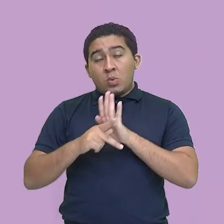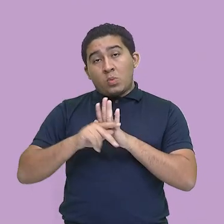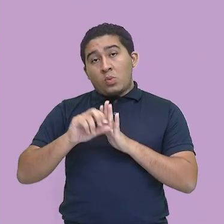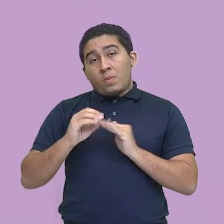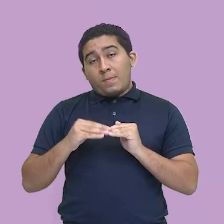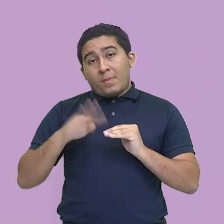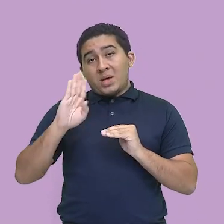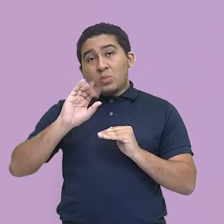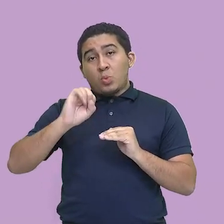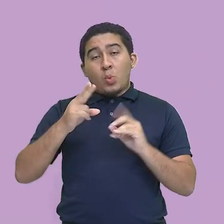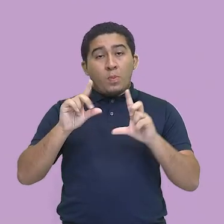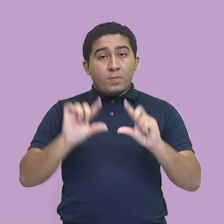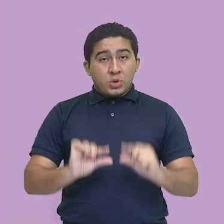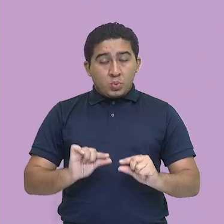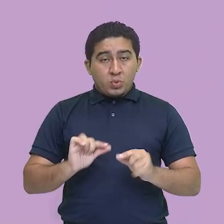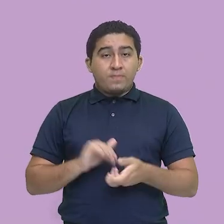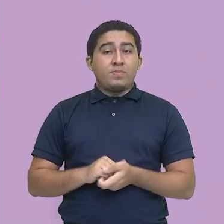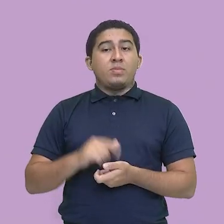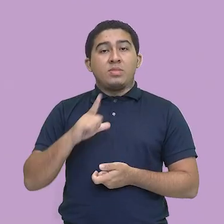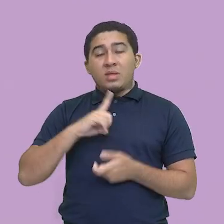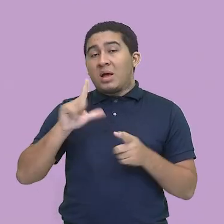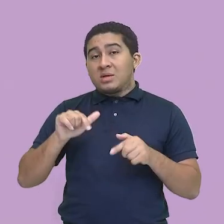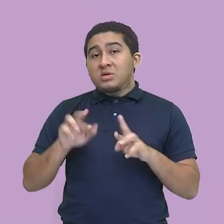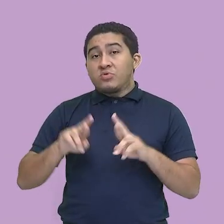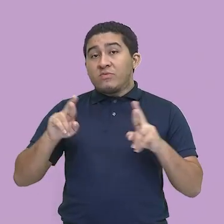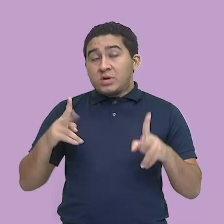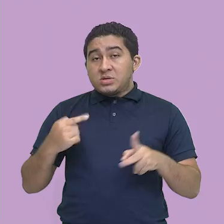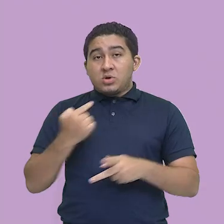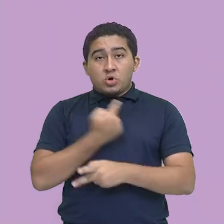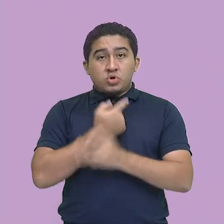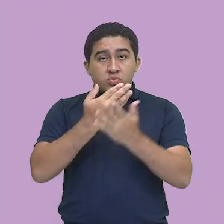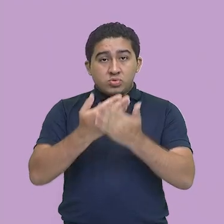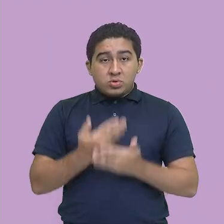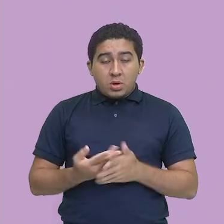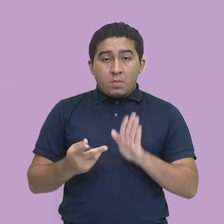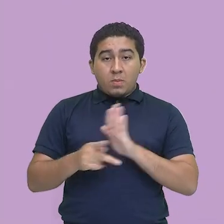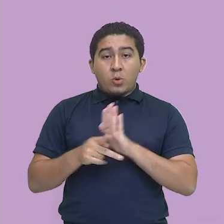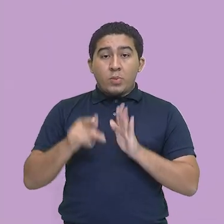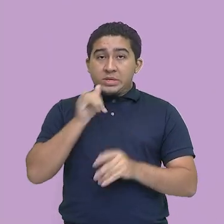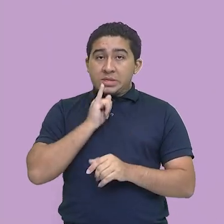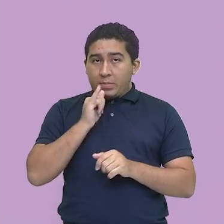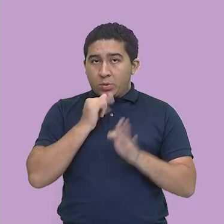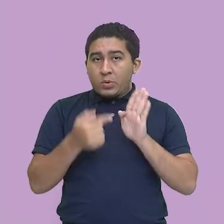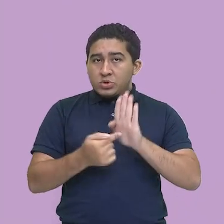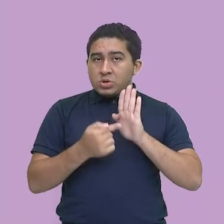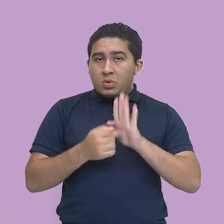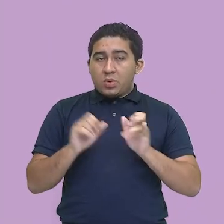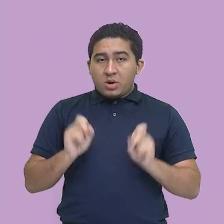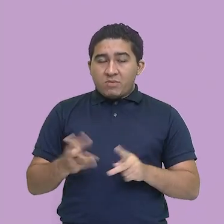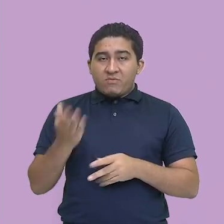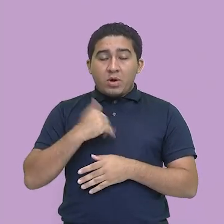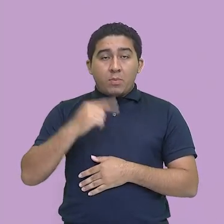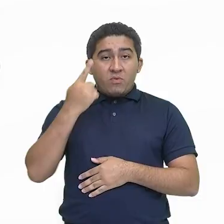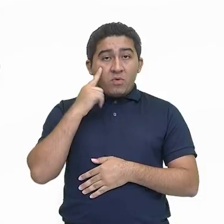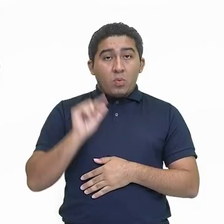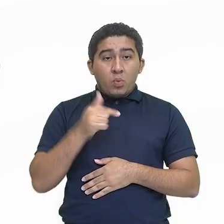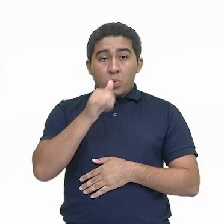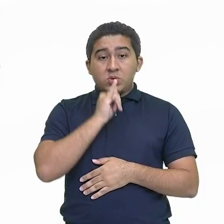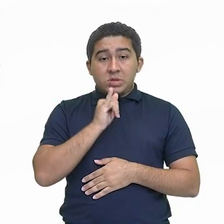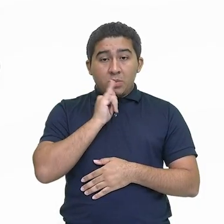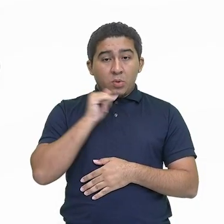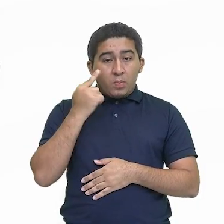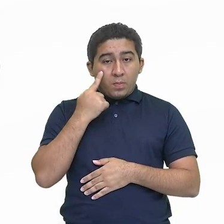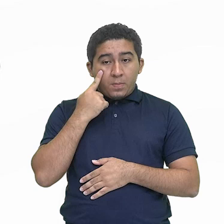ponto mínimo, tá bom? Então tem essa diferença que a gente vai trabalhar aqui com os nossos exemplos, tá bom? Vamos ver então o nosso próximo exemplo,